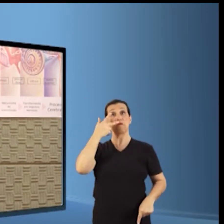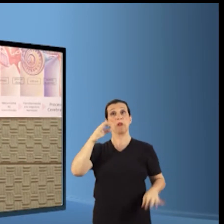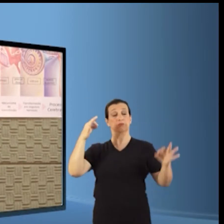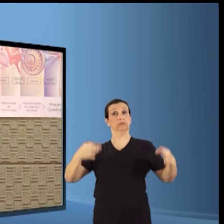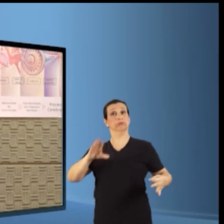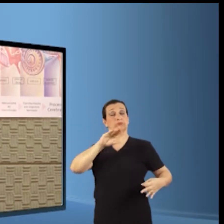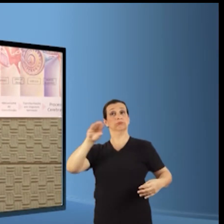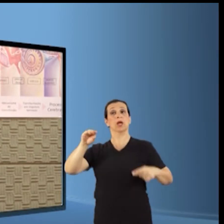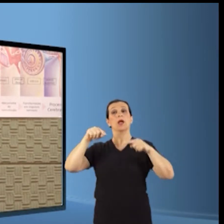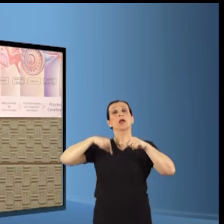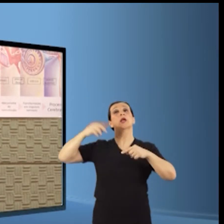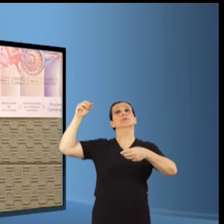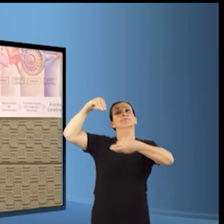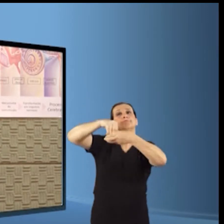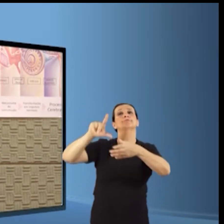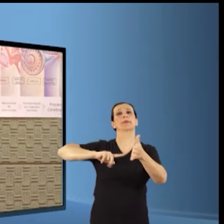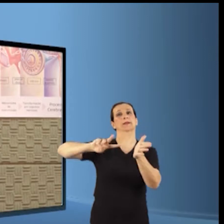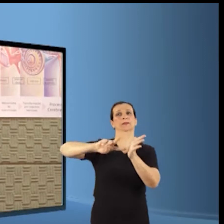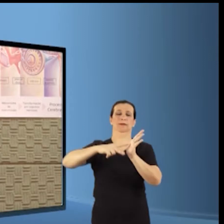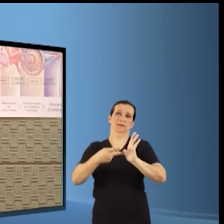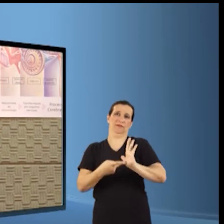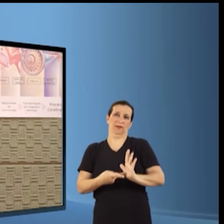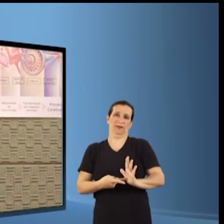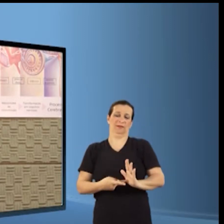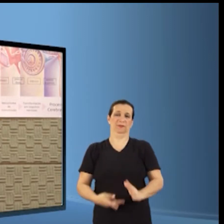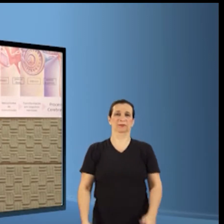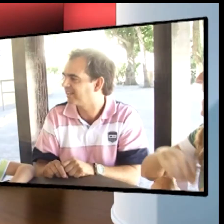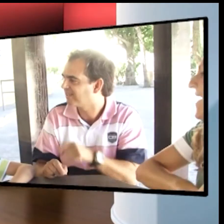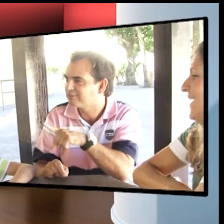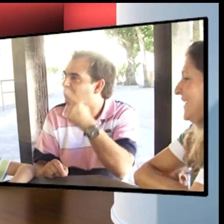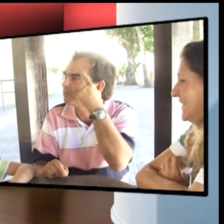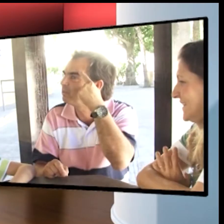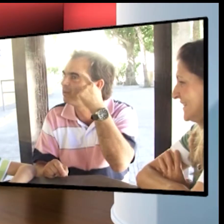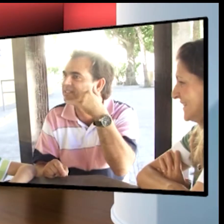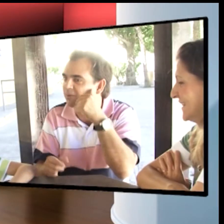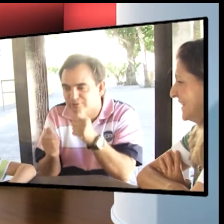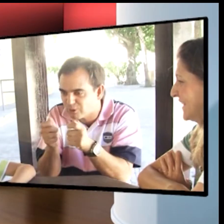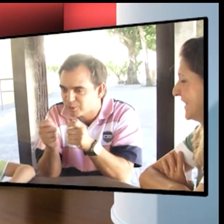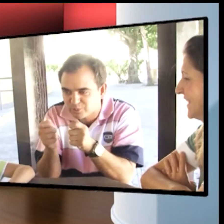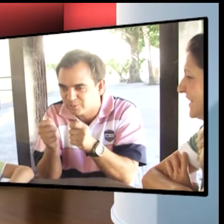está correta e ela traz todo um significado em cima disso.